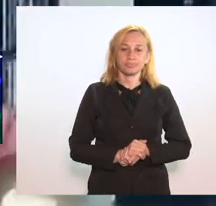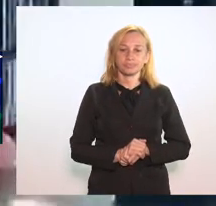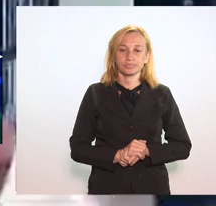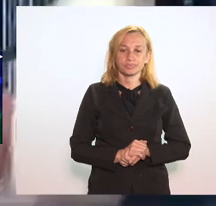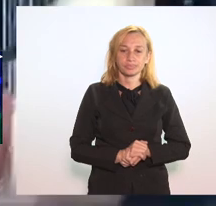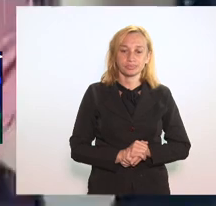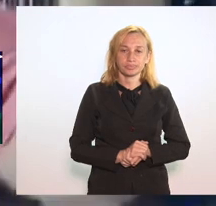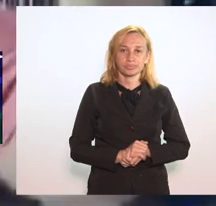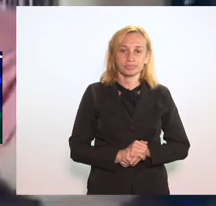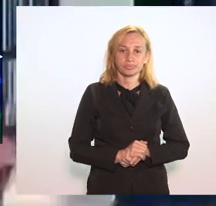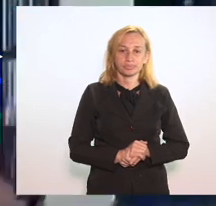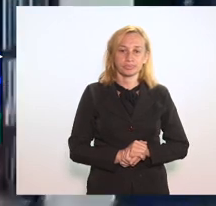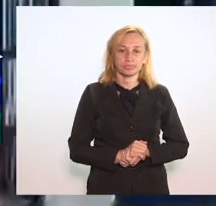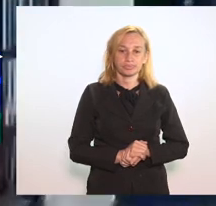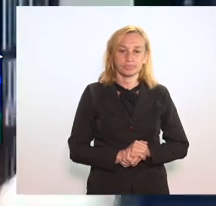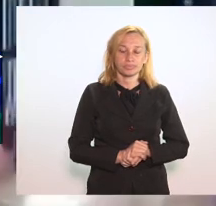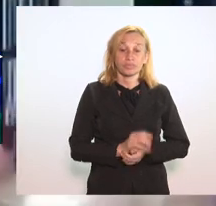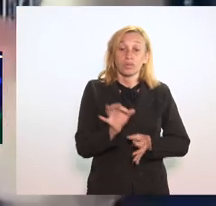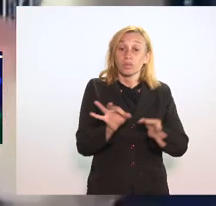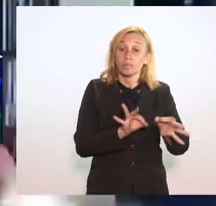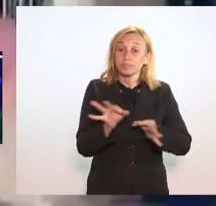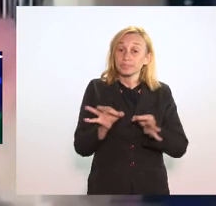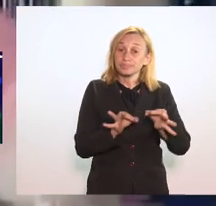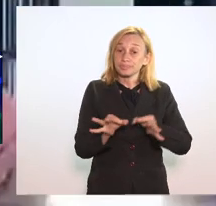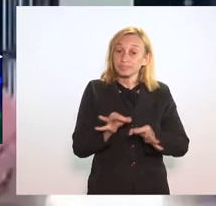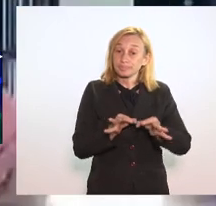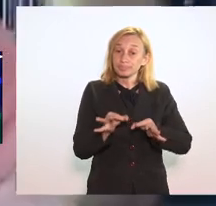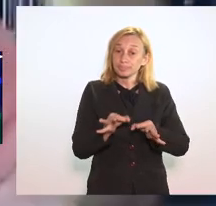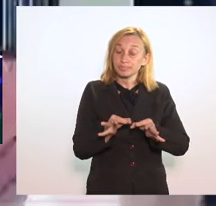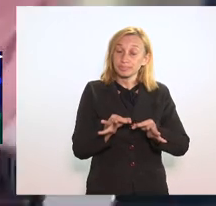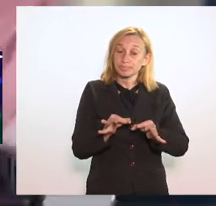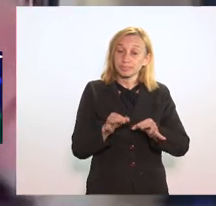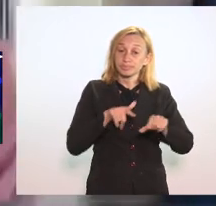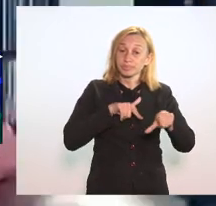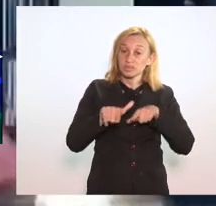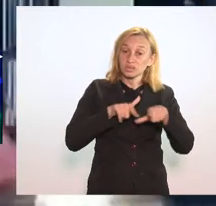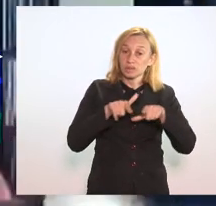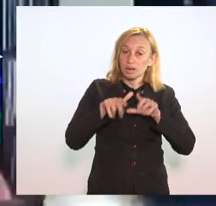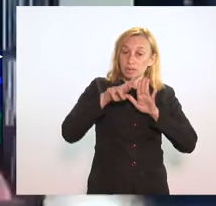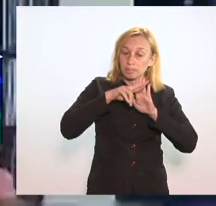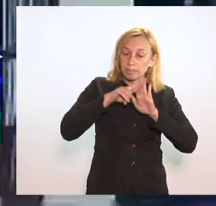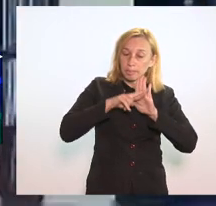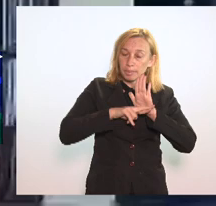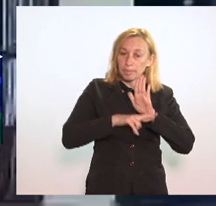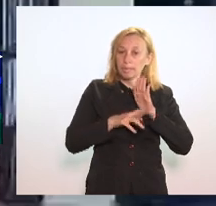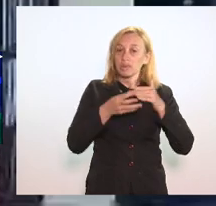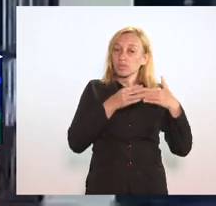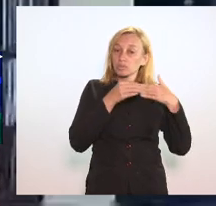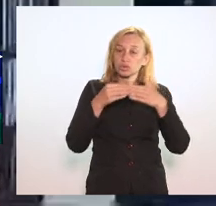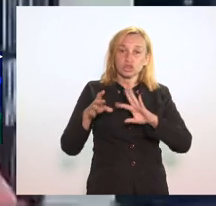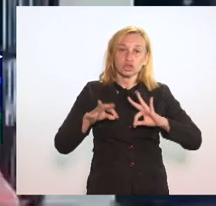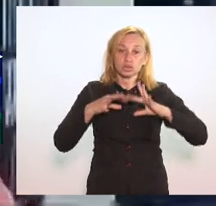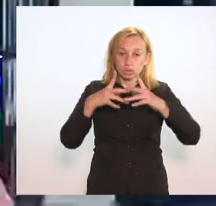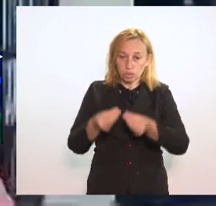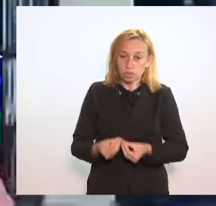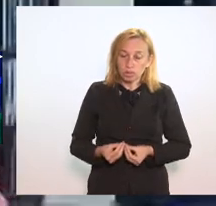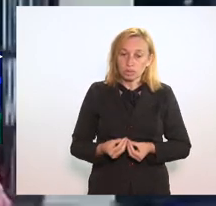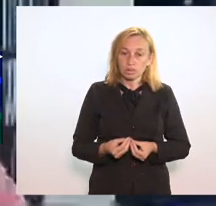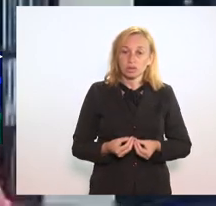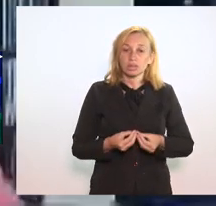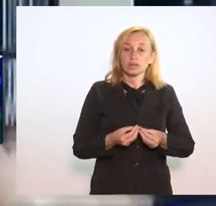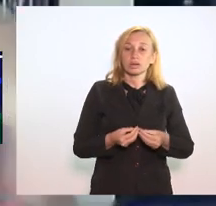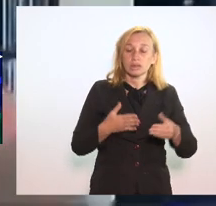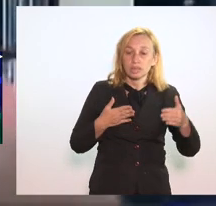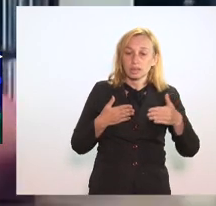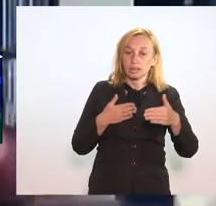plano de trabalho EA forma como planta sozinho esse plano de trabalho para impedir o